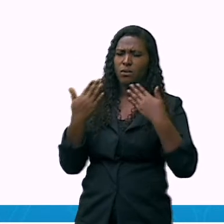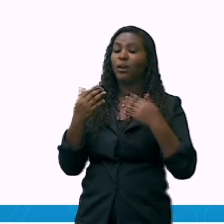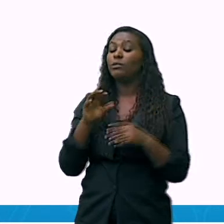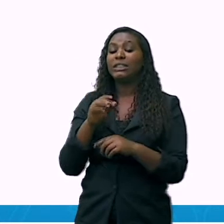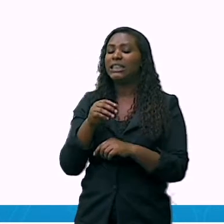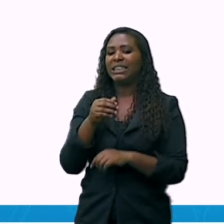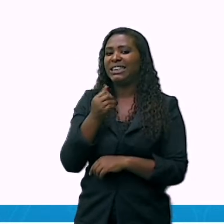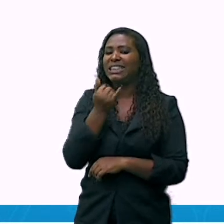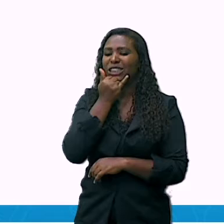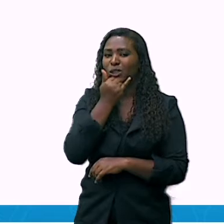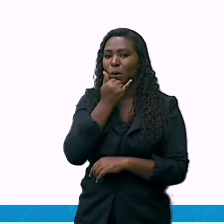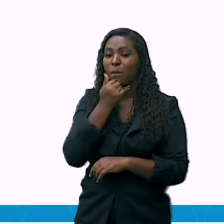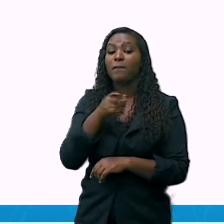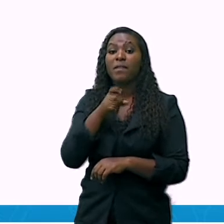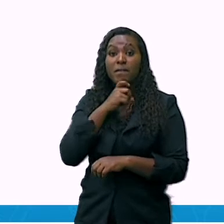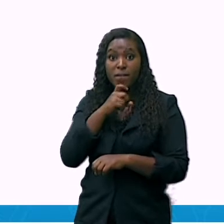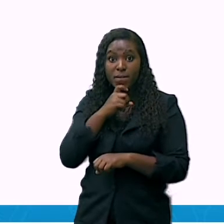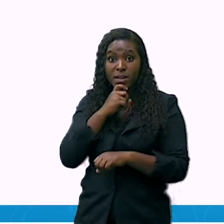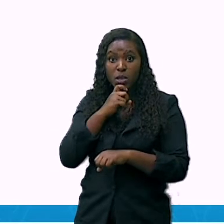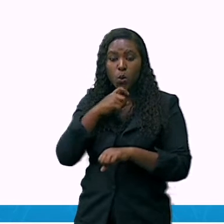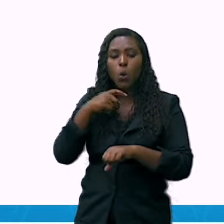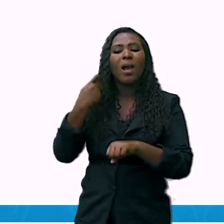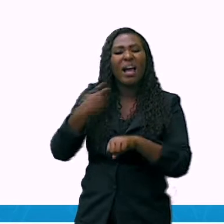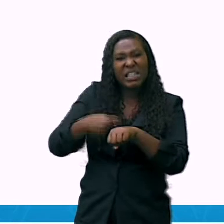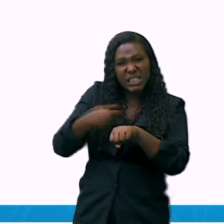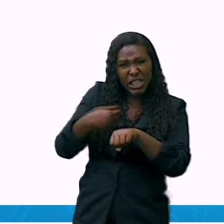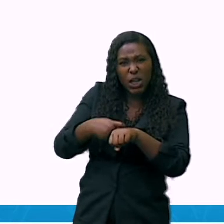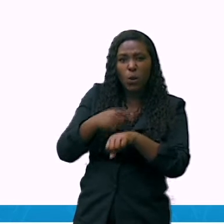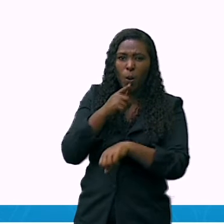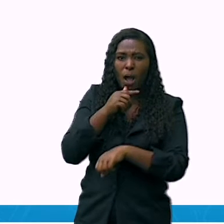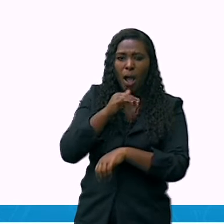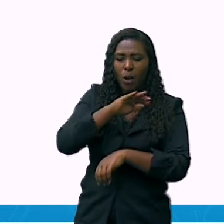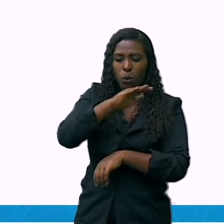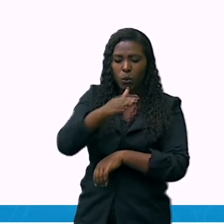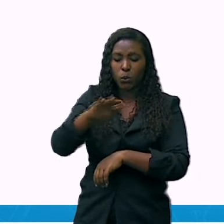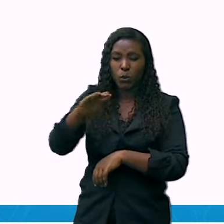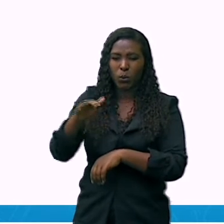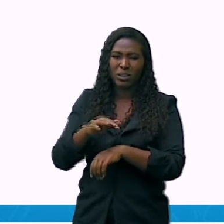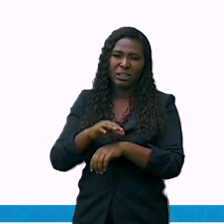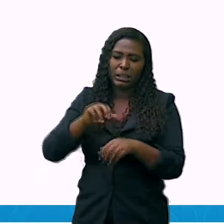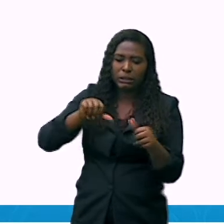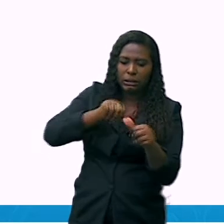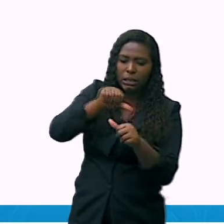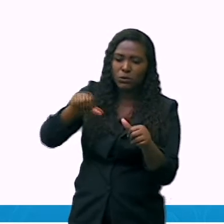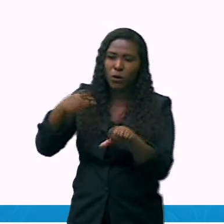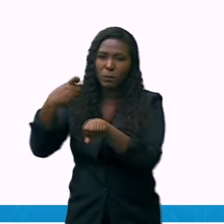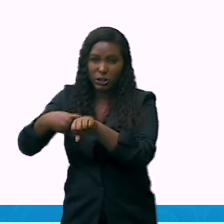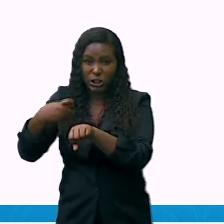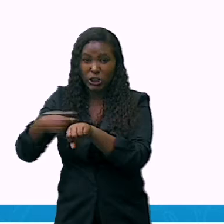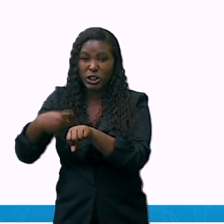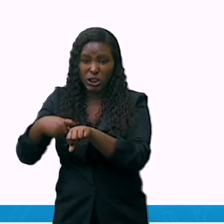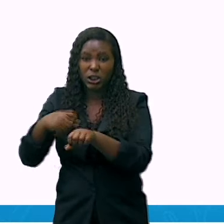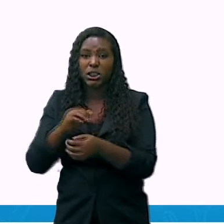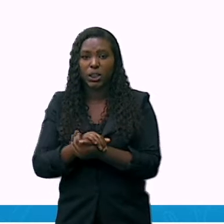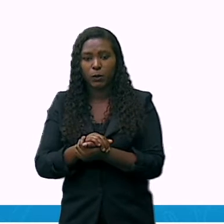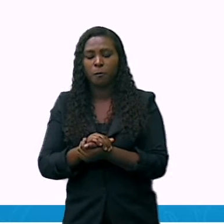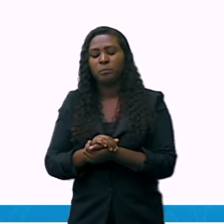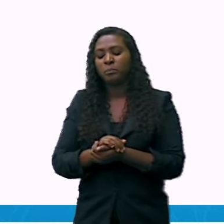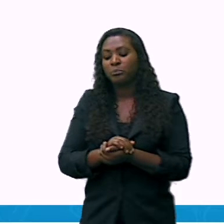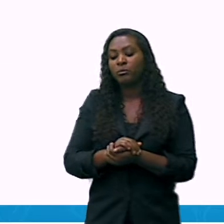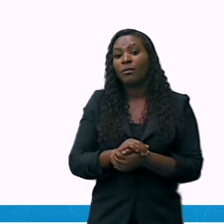Agora, temos o Oceano Glacial Antártico. Ele localiza-se ao sul,